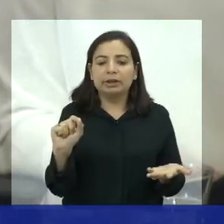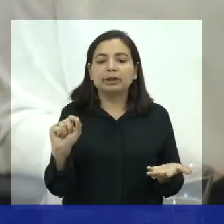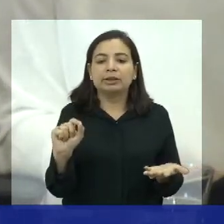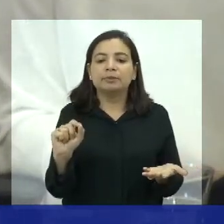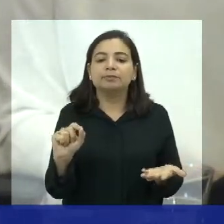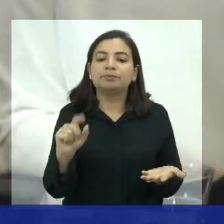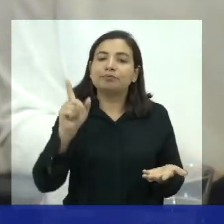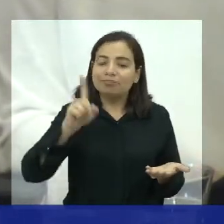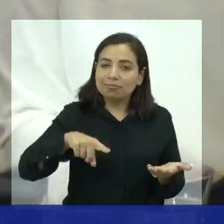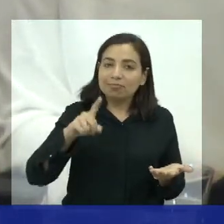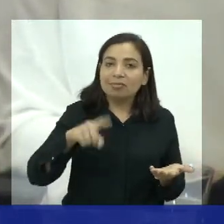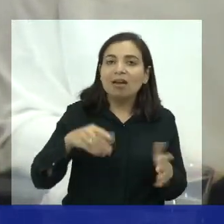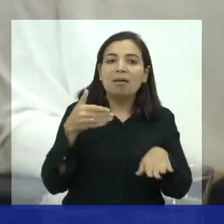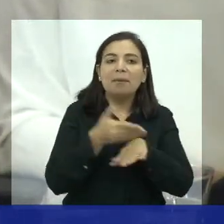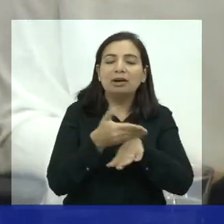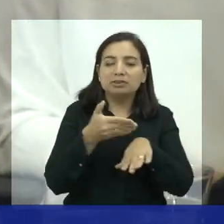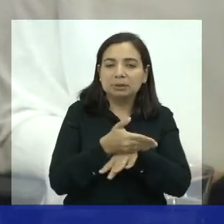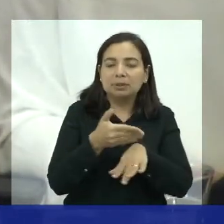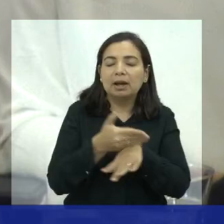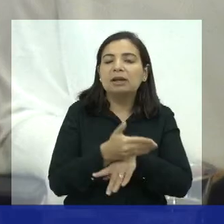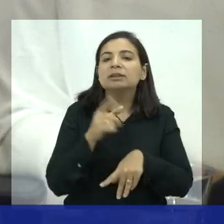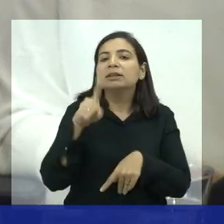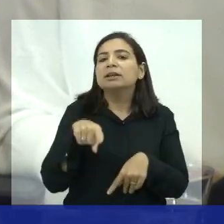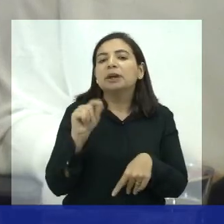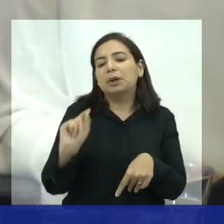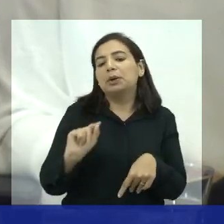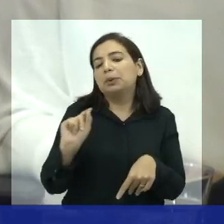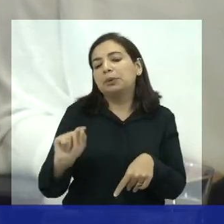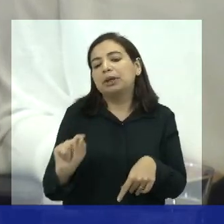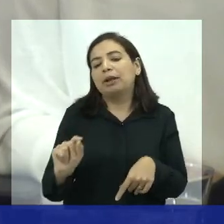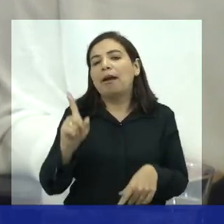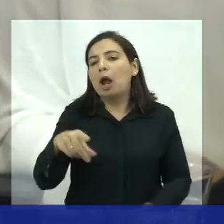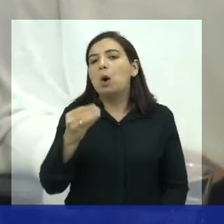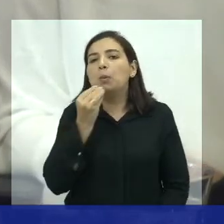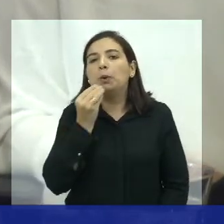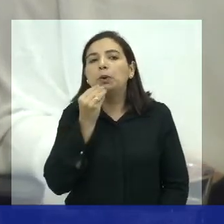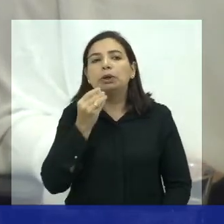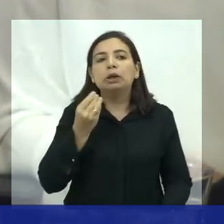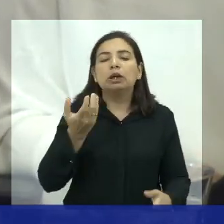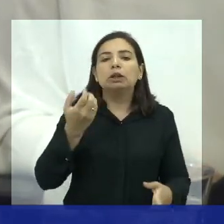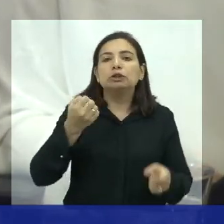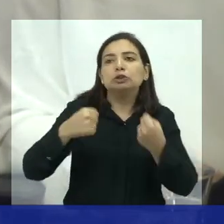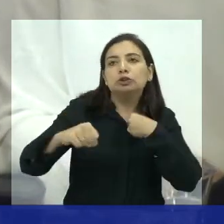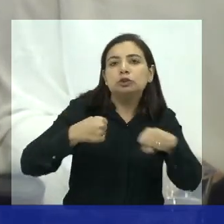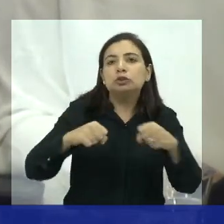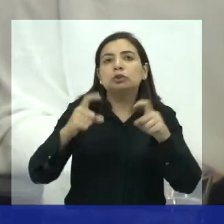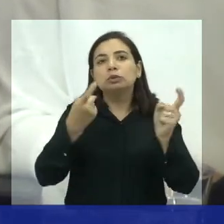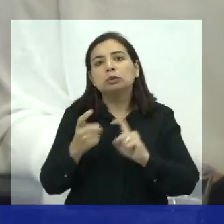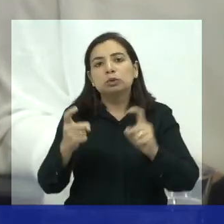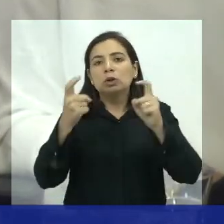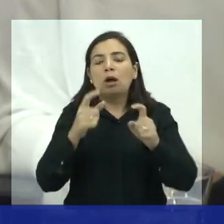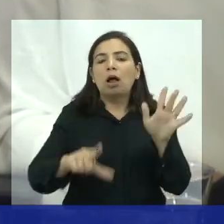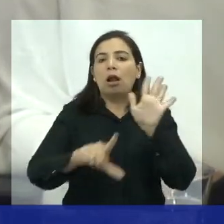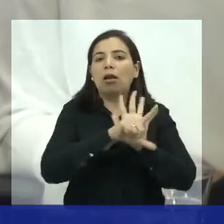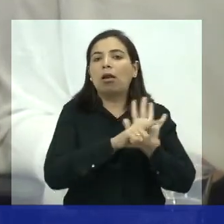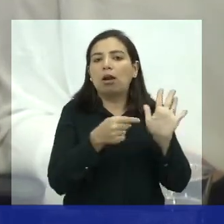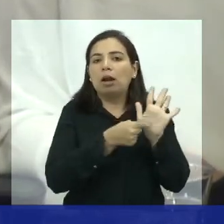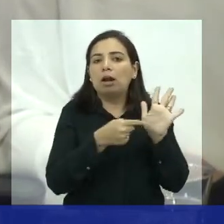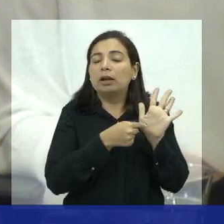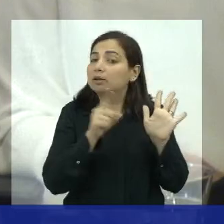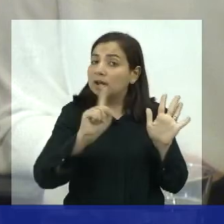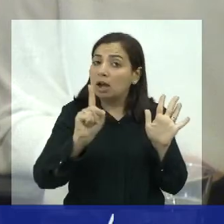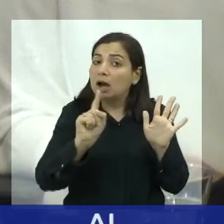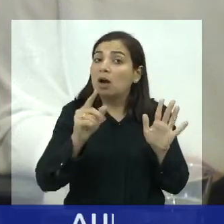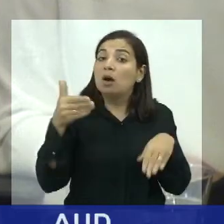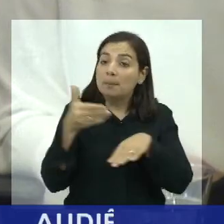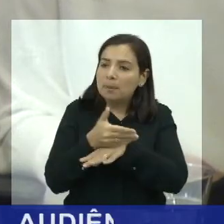a participação não significa você oportunizar uma discussão de uma lei. A participação significa